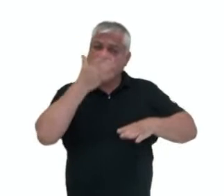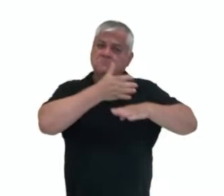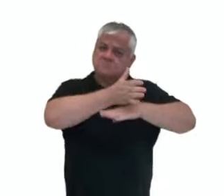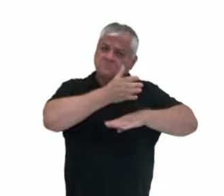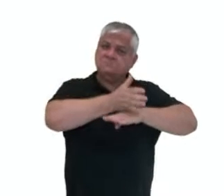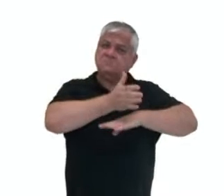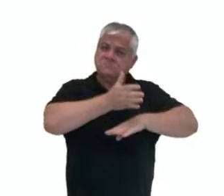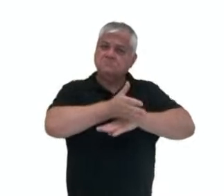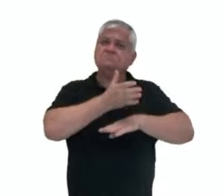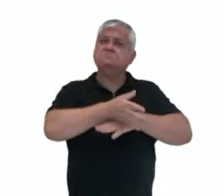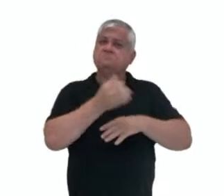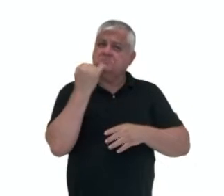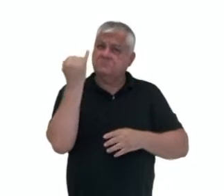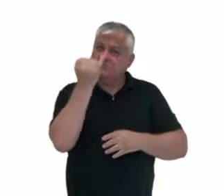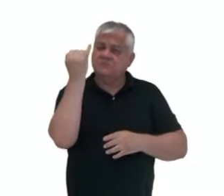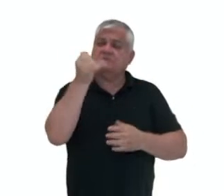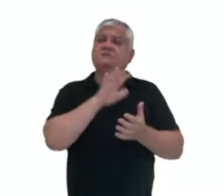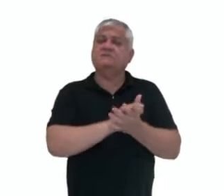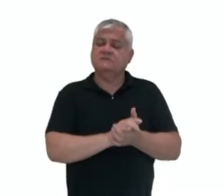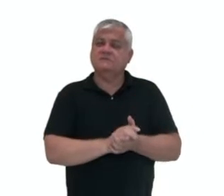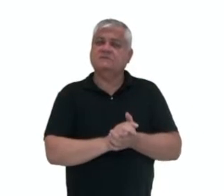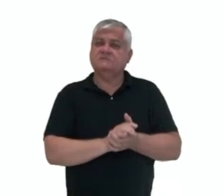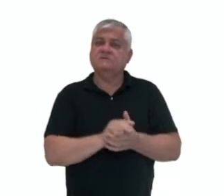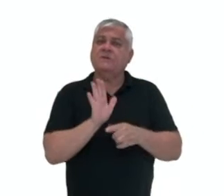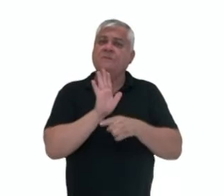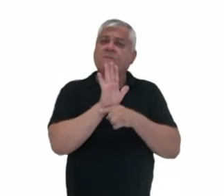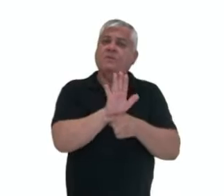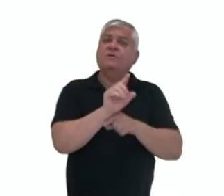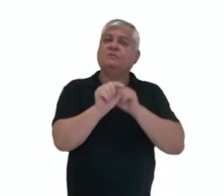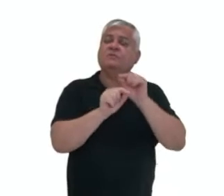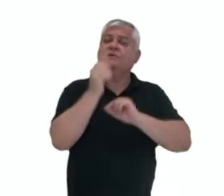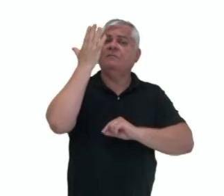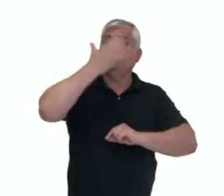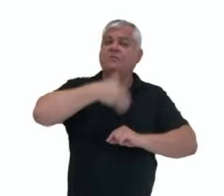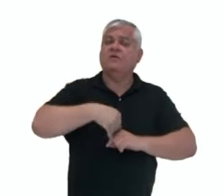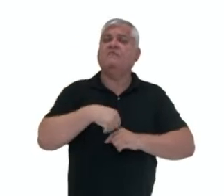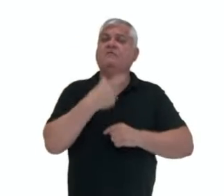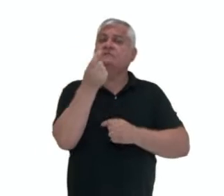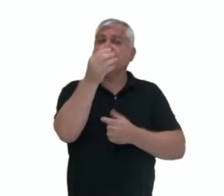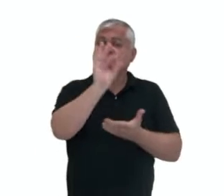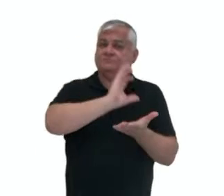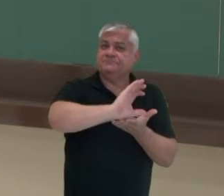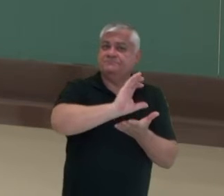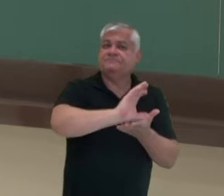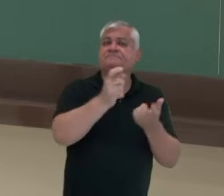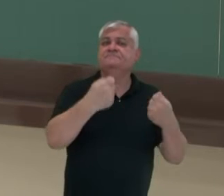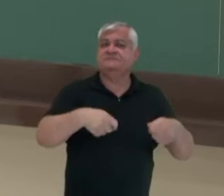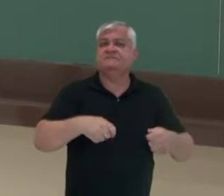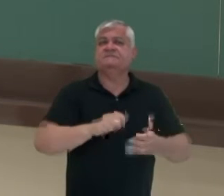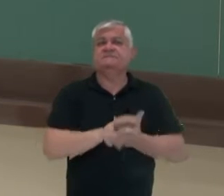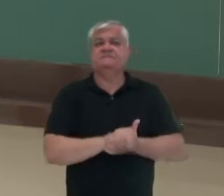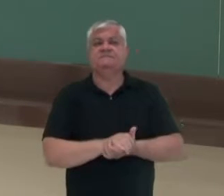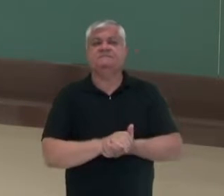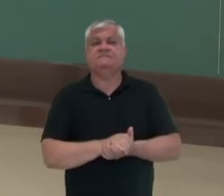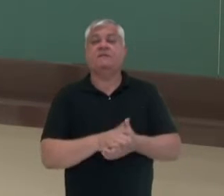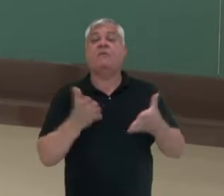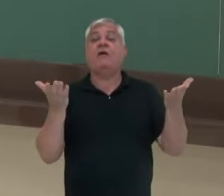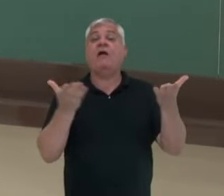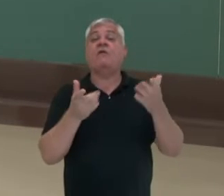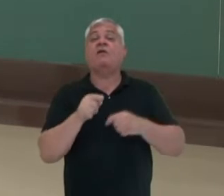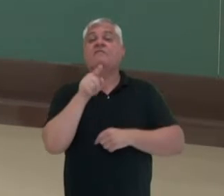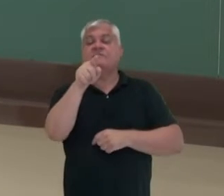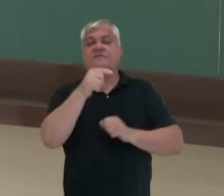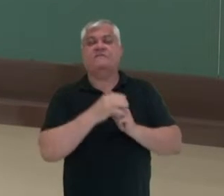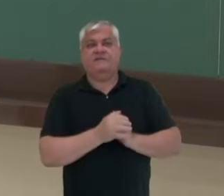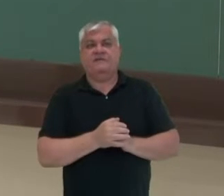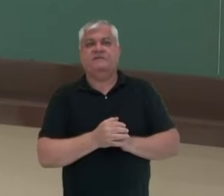da importância e a dimensão da necessidade de investimentos. Percebeu? Então agora o que você vai fazer? Você